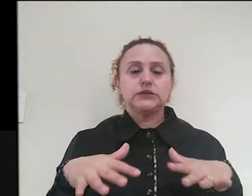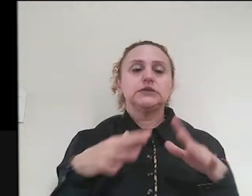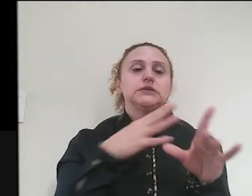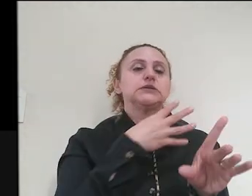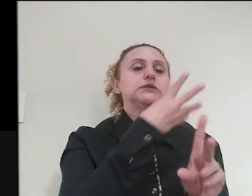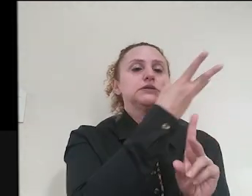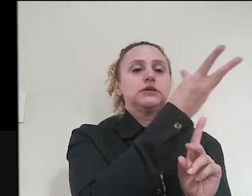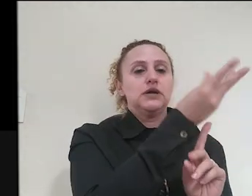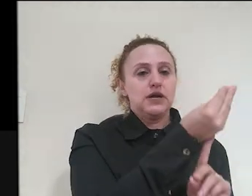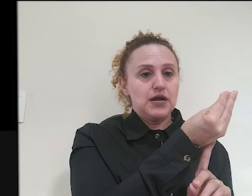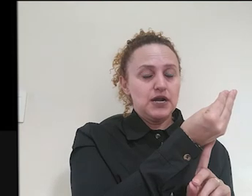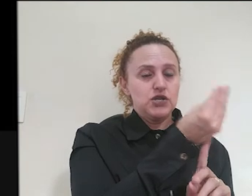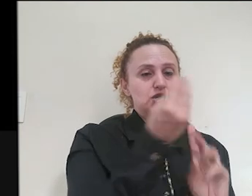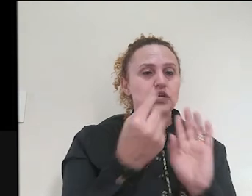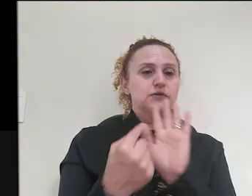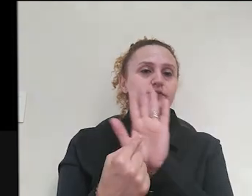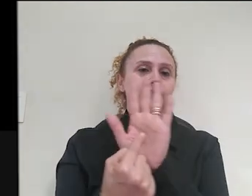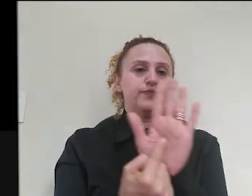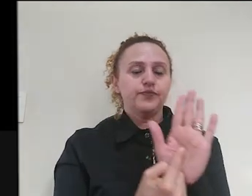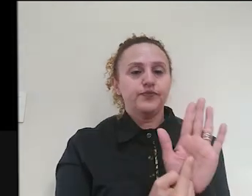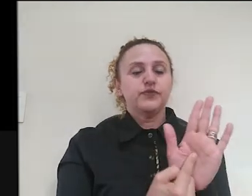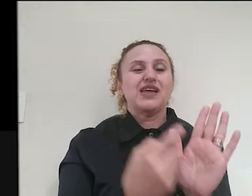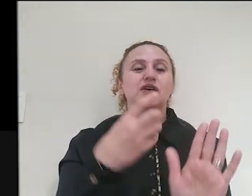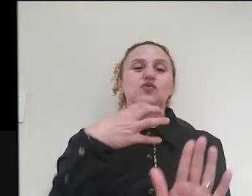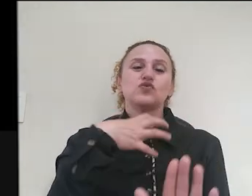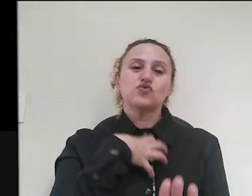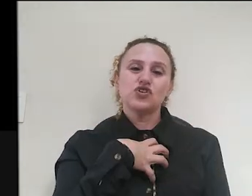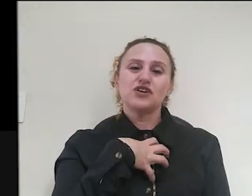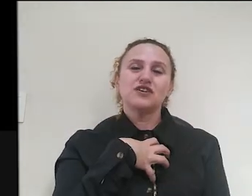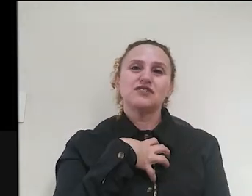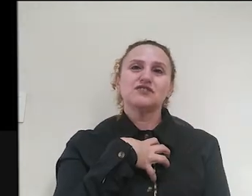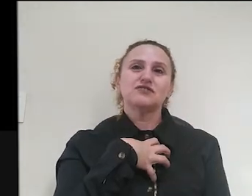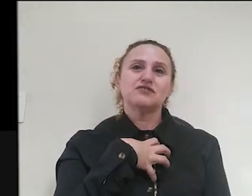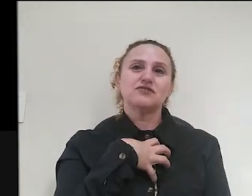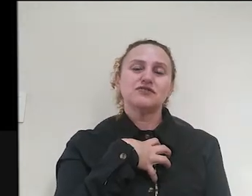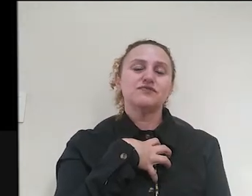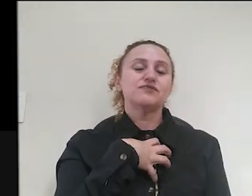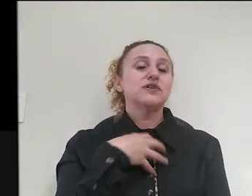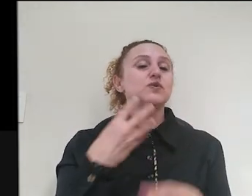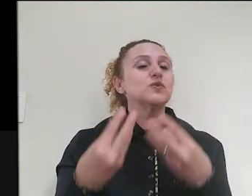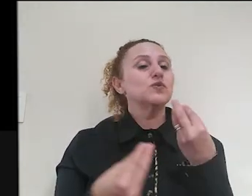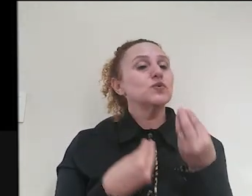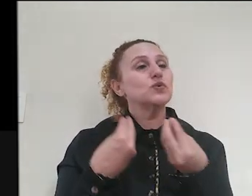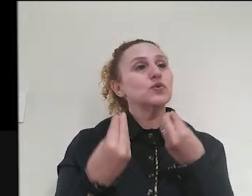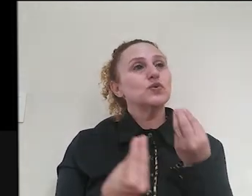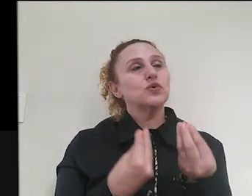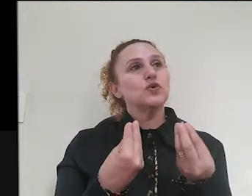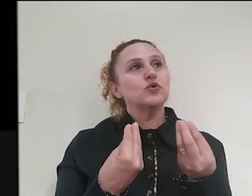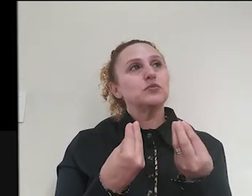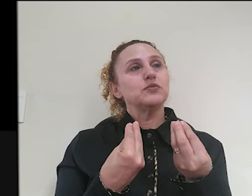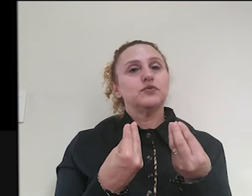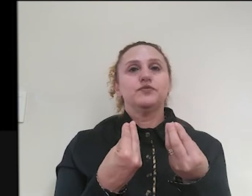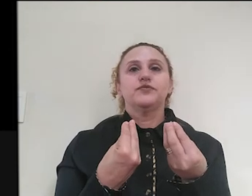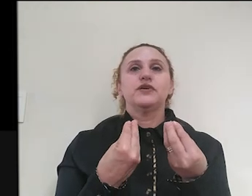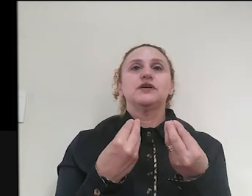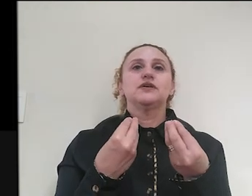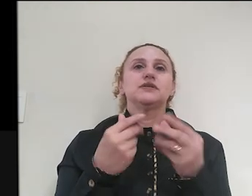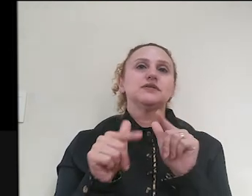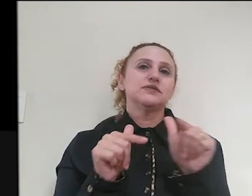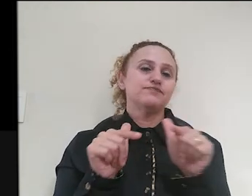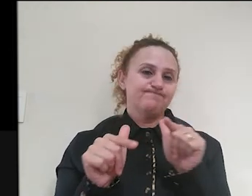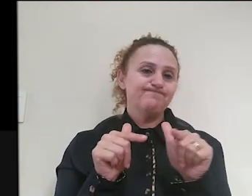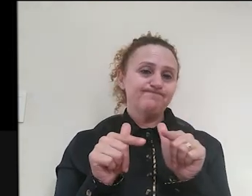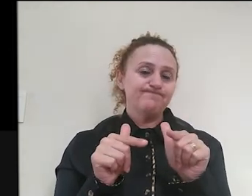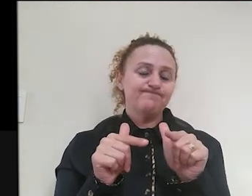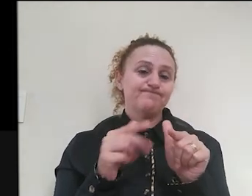arte, ela vai buscar uma forma de lidar com essa tensão toda, né? Então, a